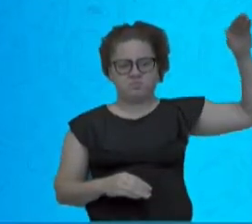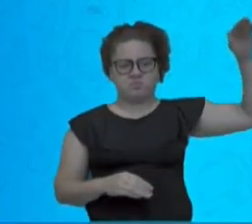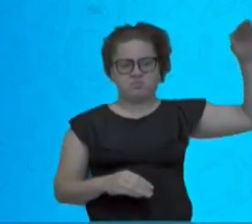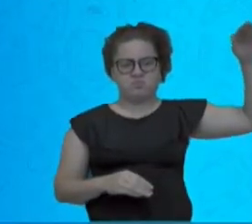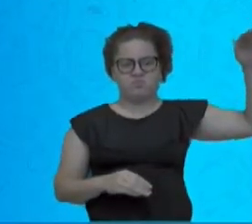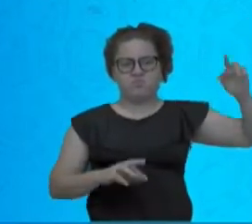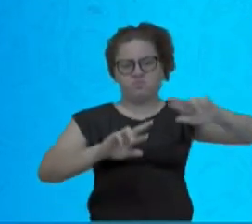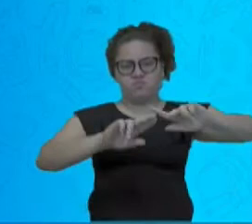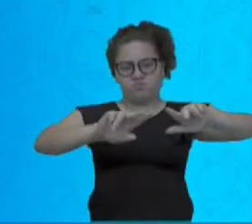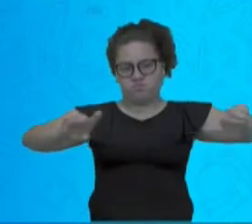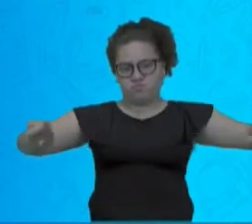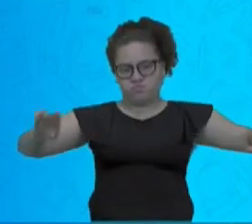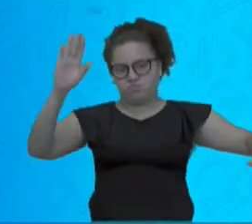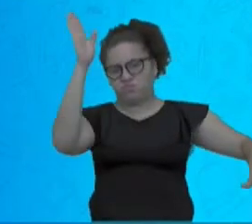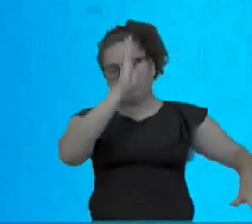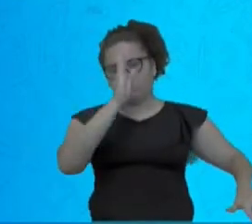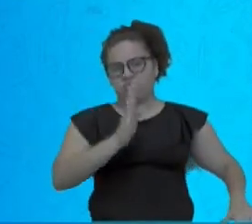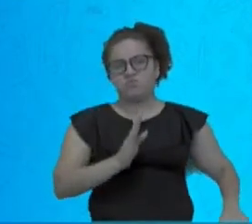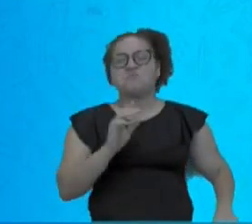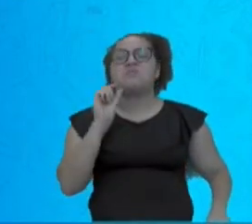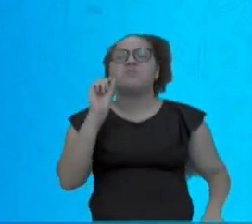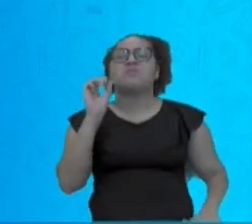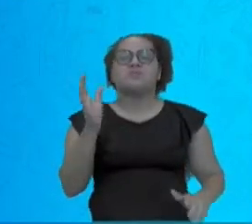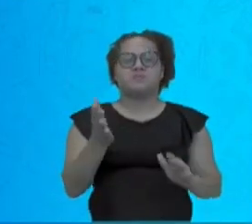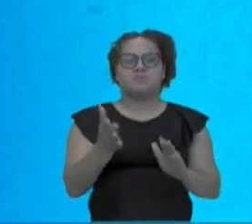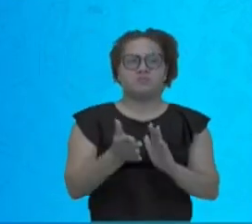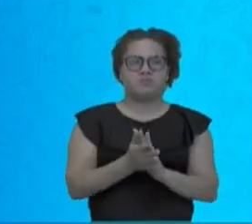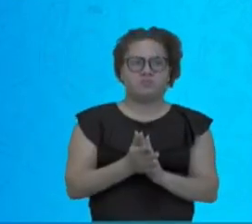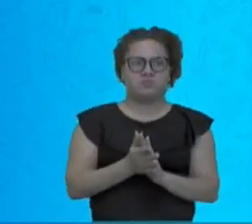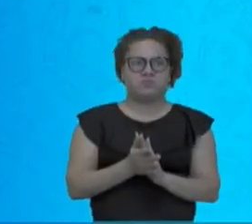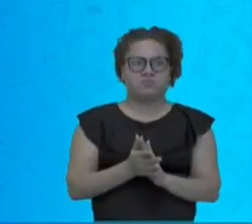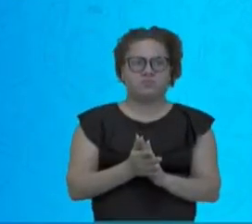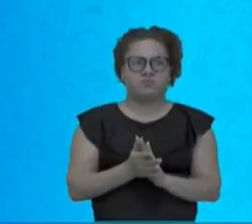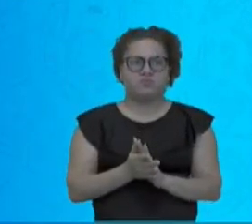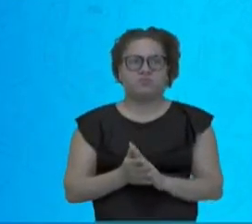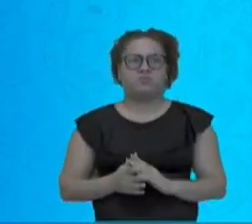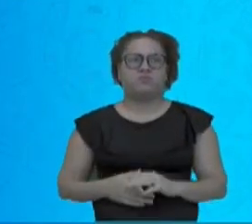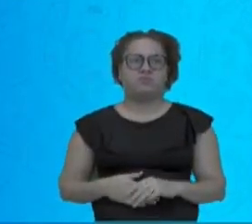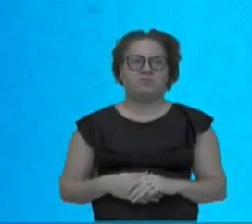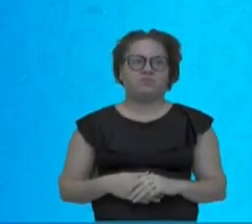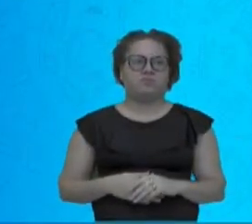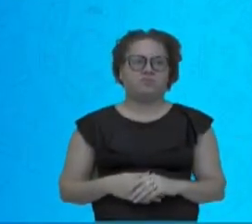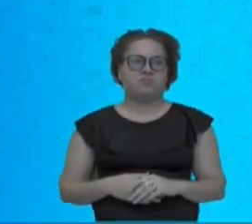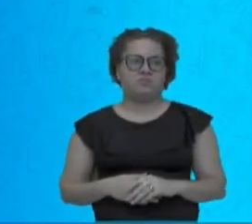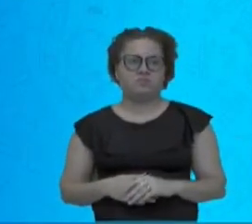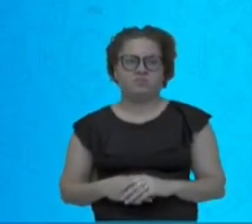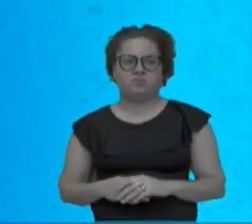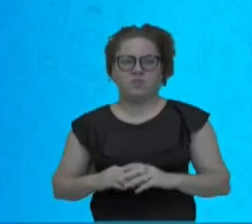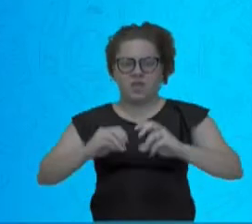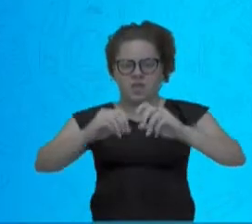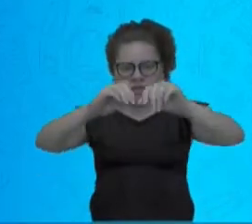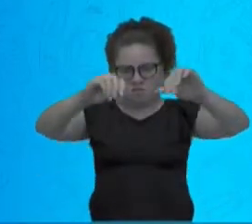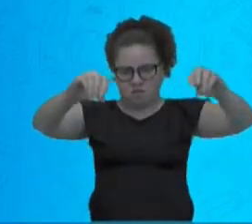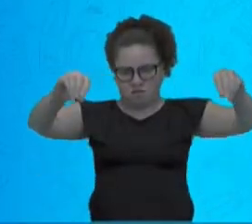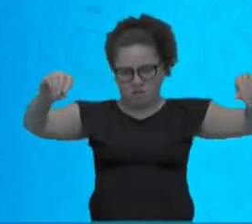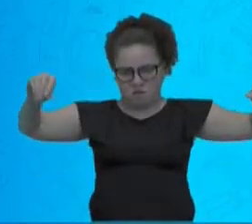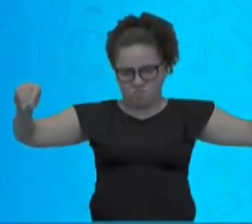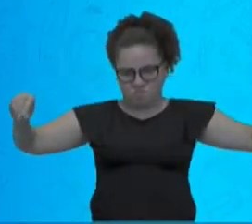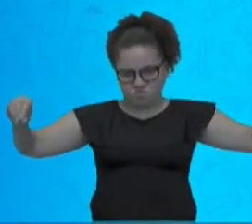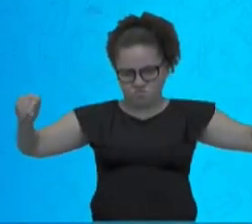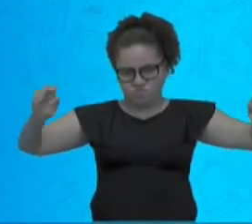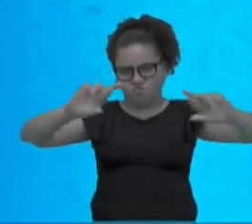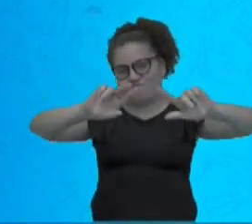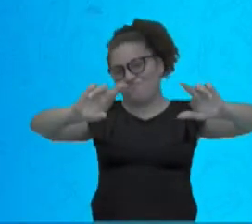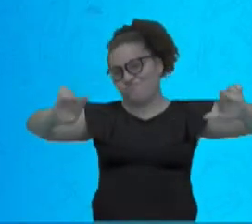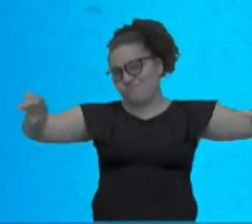do Brasil. O que é relevo? É toda forma que a Terra tem. E